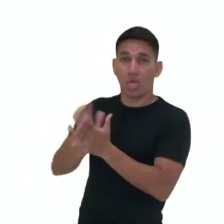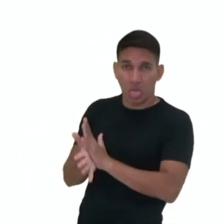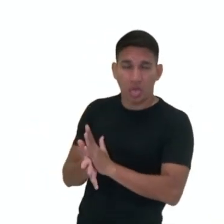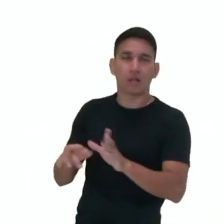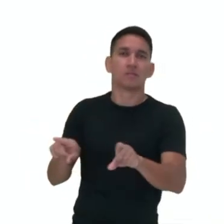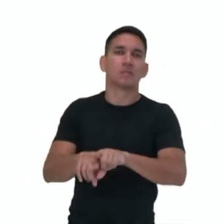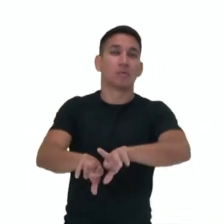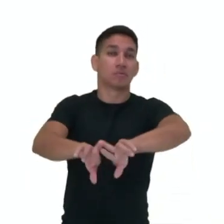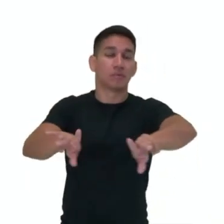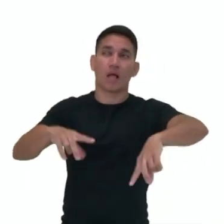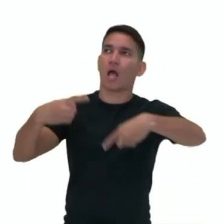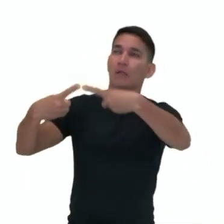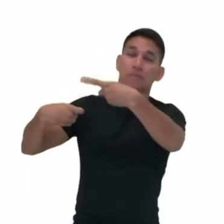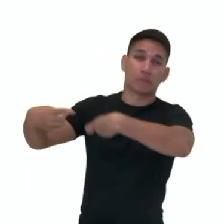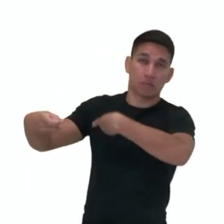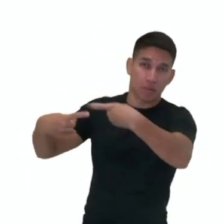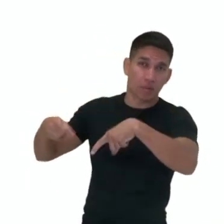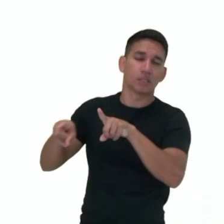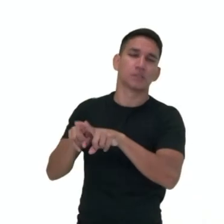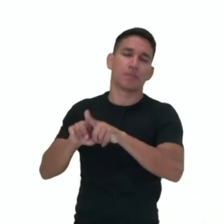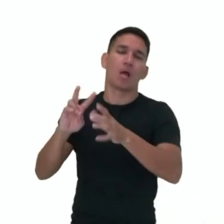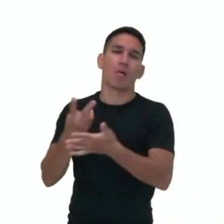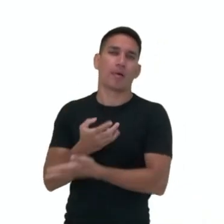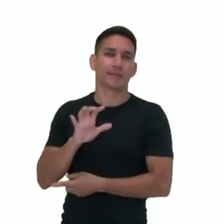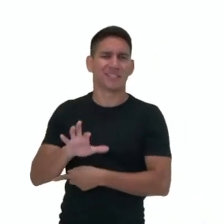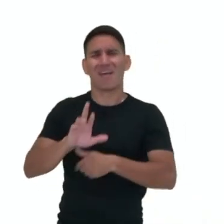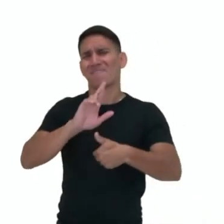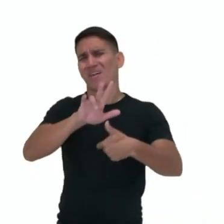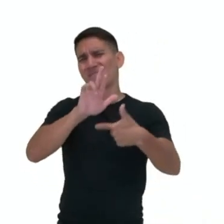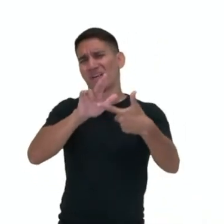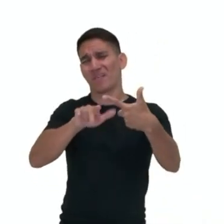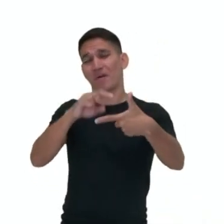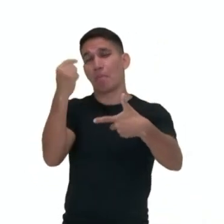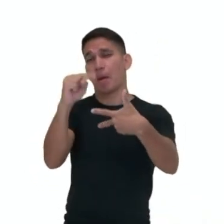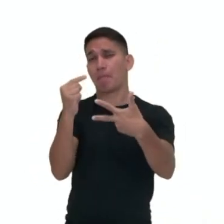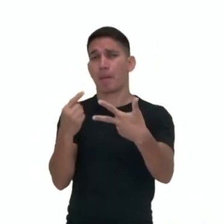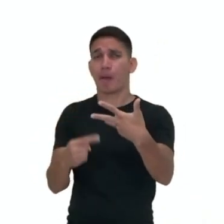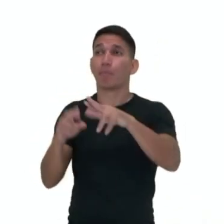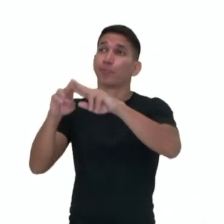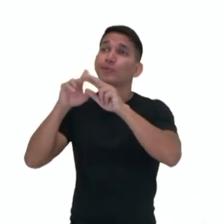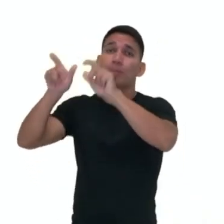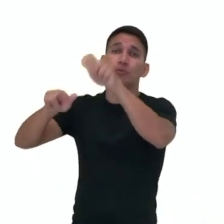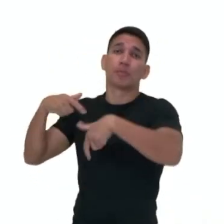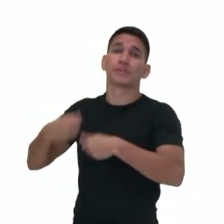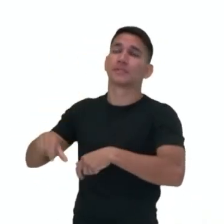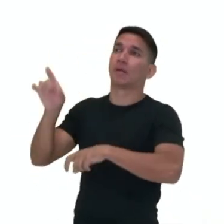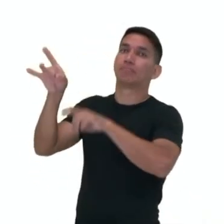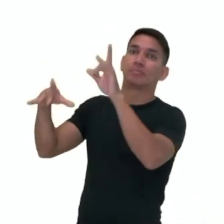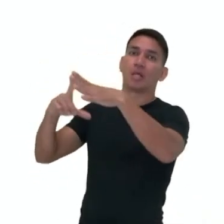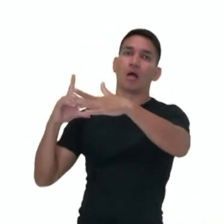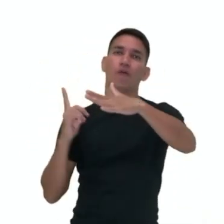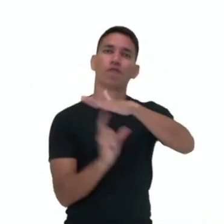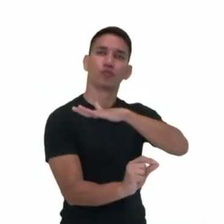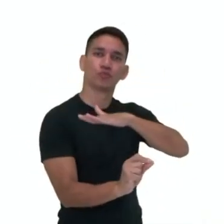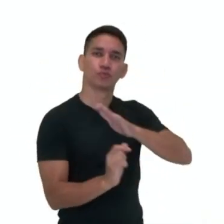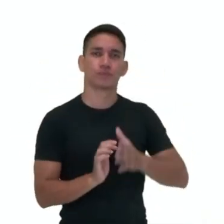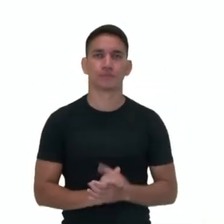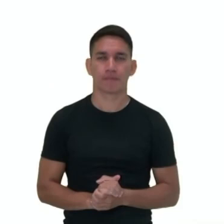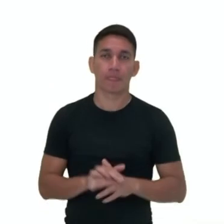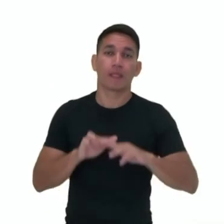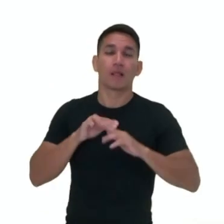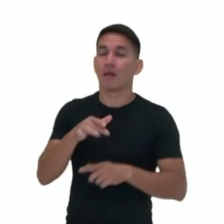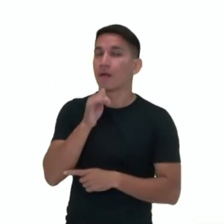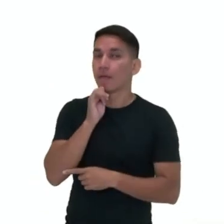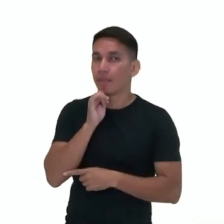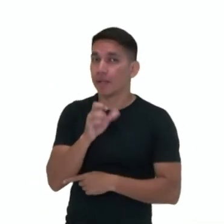de guerra, né? Propriamente dita. São várias as questões aí que as pessoas têm que fugir dos seus países, né? Então, por